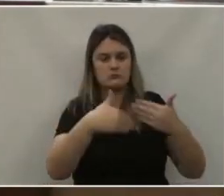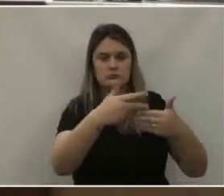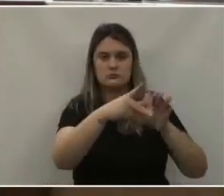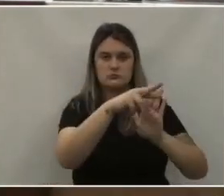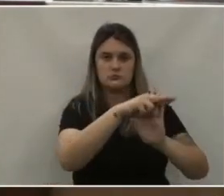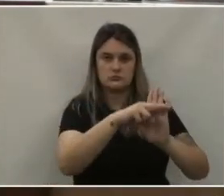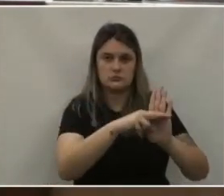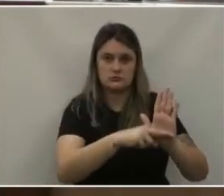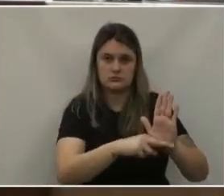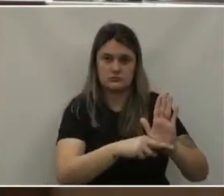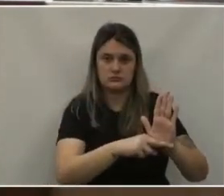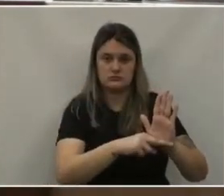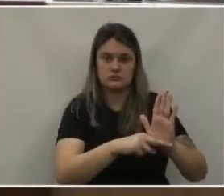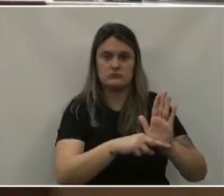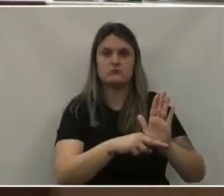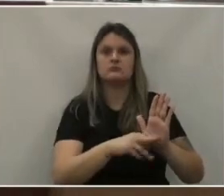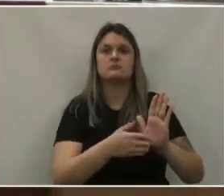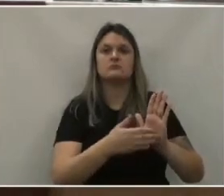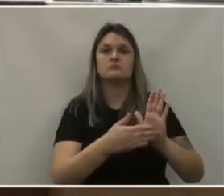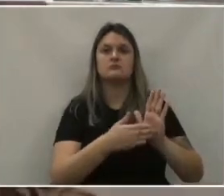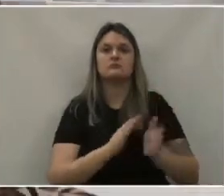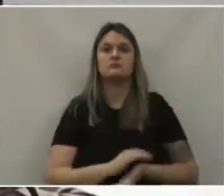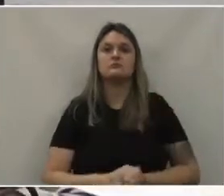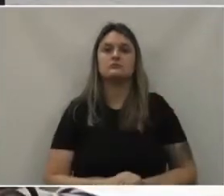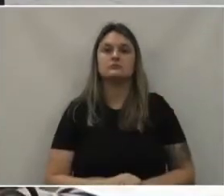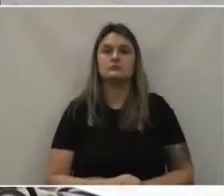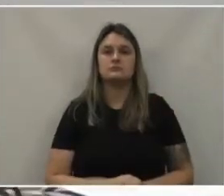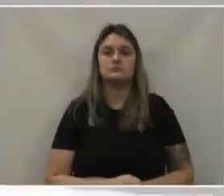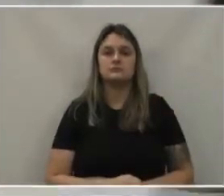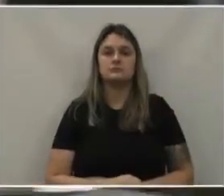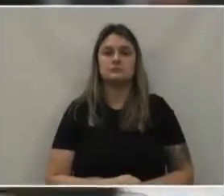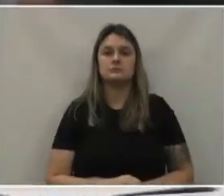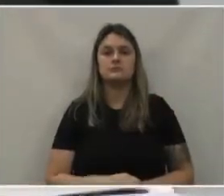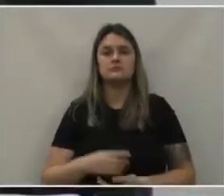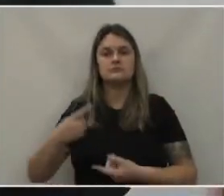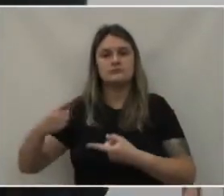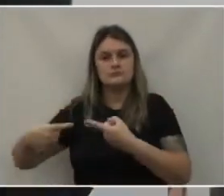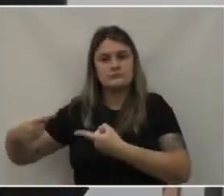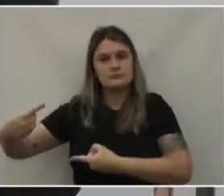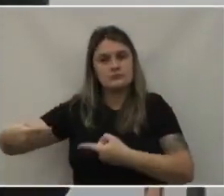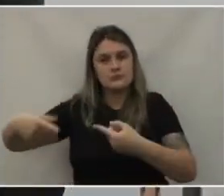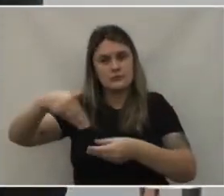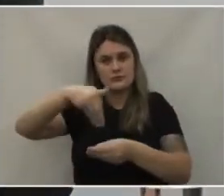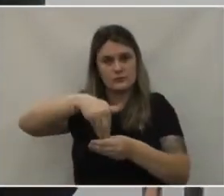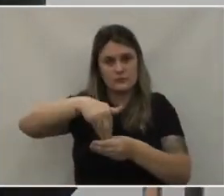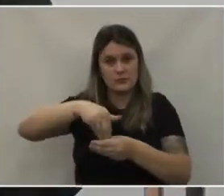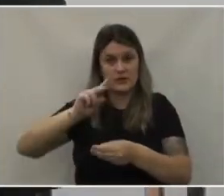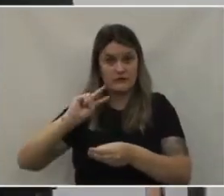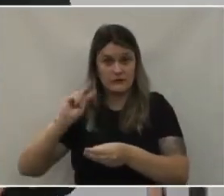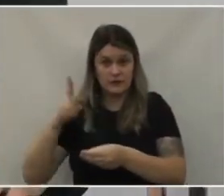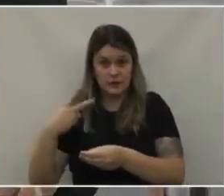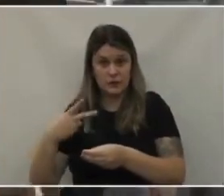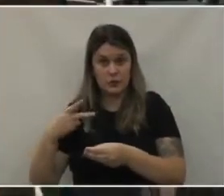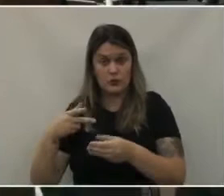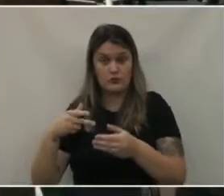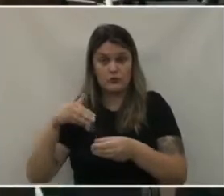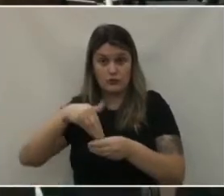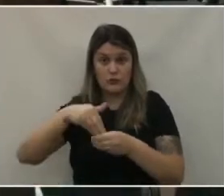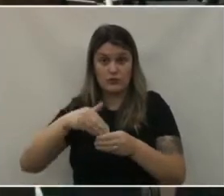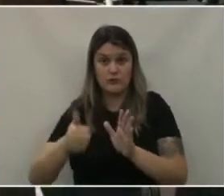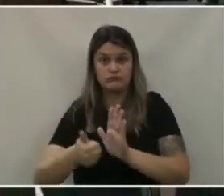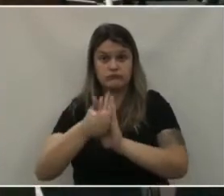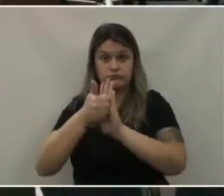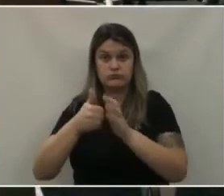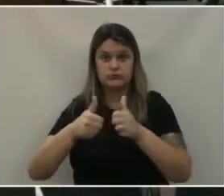trâmites do regimento. É o parecer. Está em discussão, em votação, senhores vereadores que aprovam, permaneçam